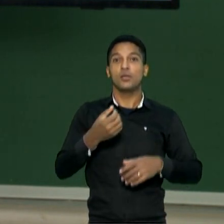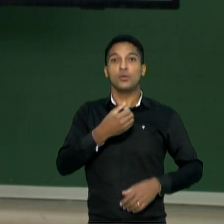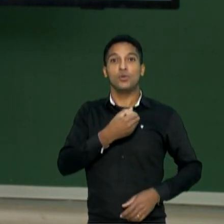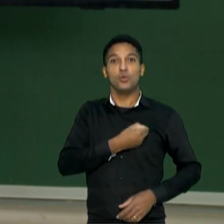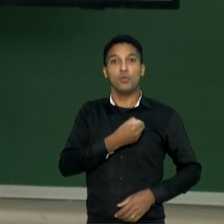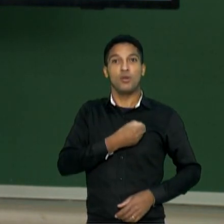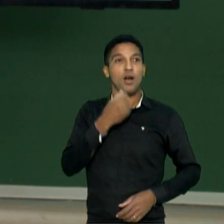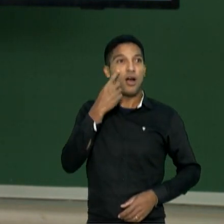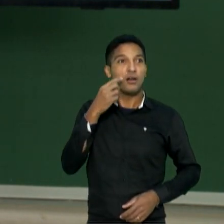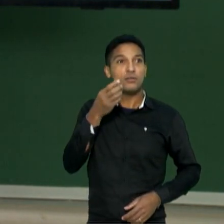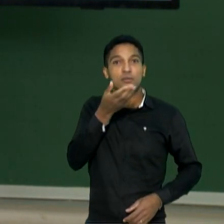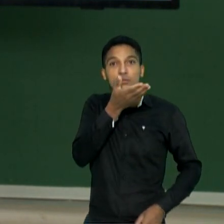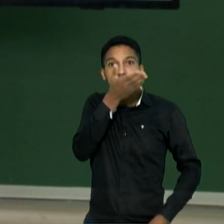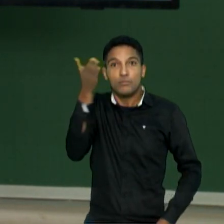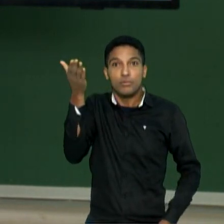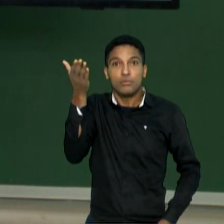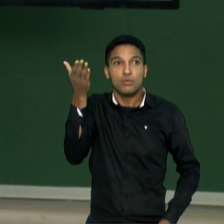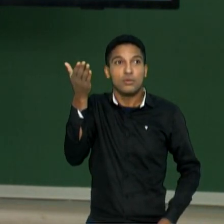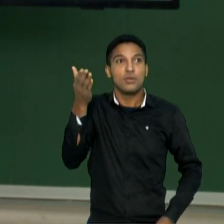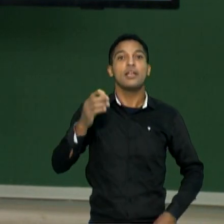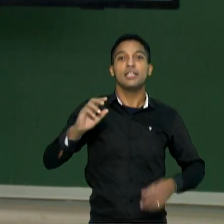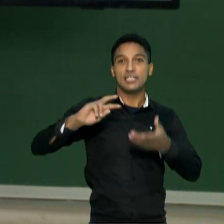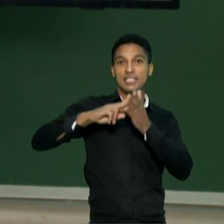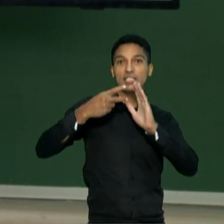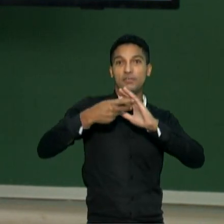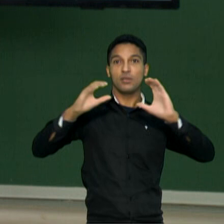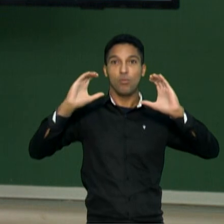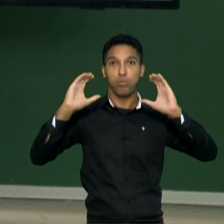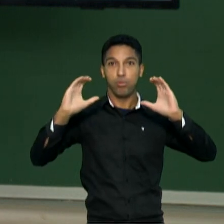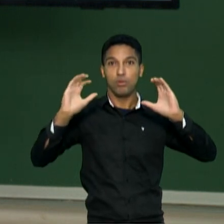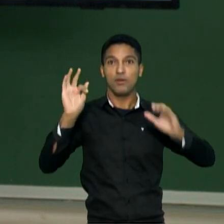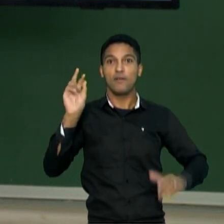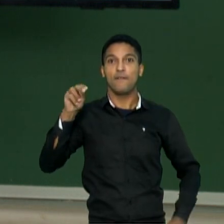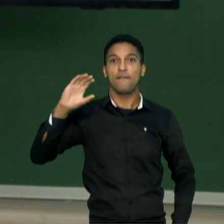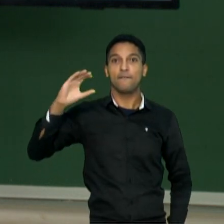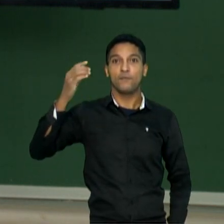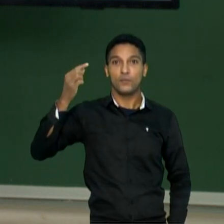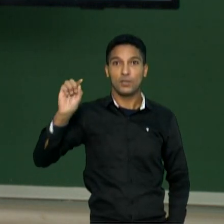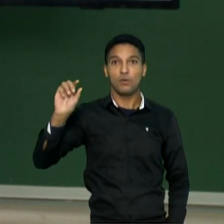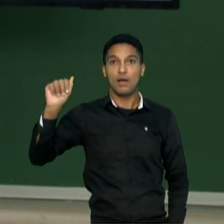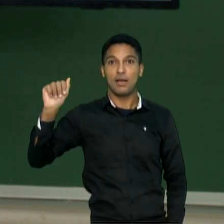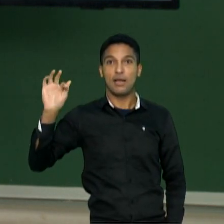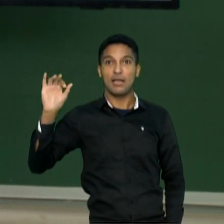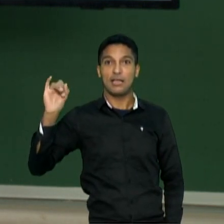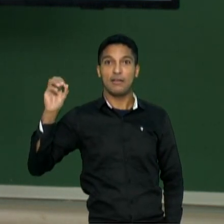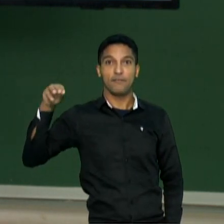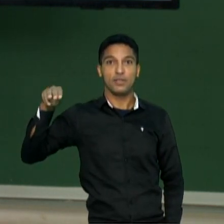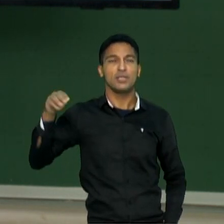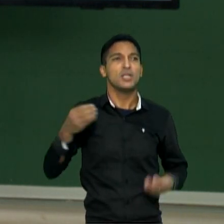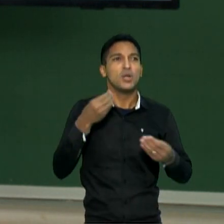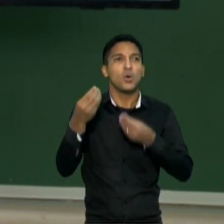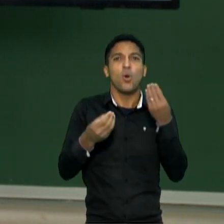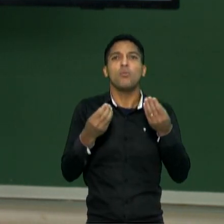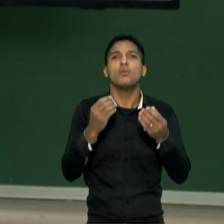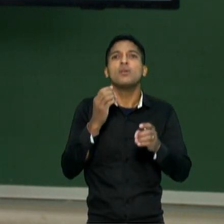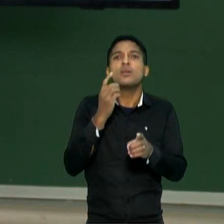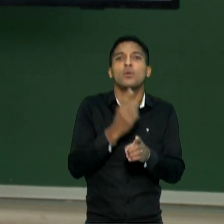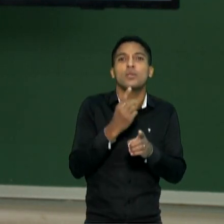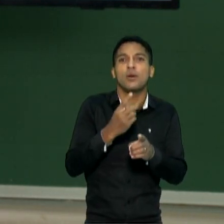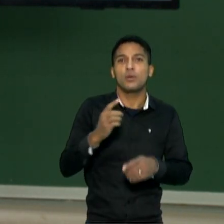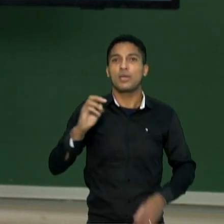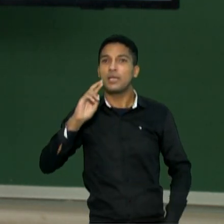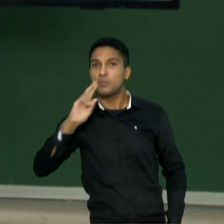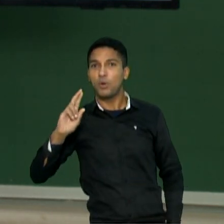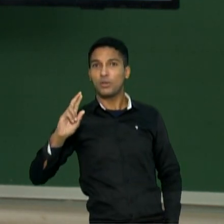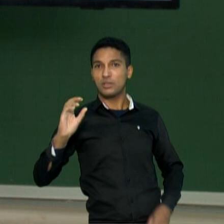um outro número real. Quando isso acontece, eu tenho uma função afim. E para calcular o zero dela, substituímos o y por zero. O